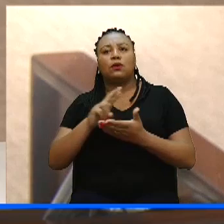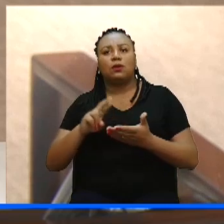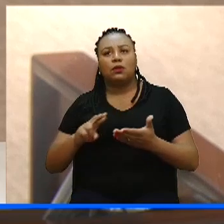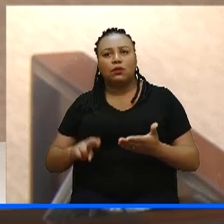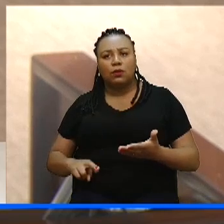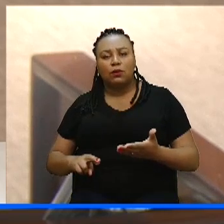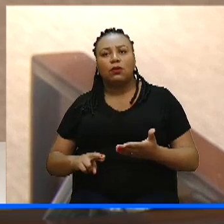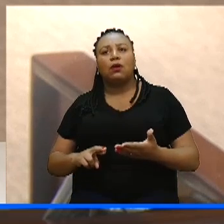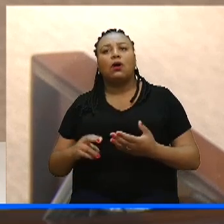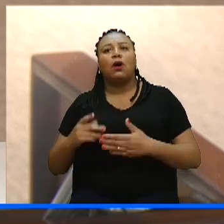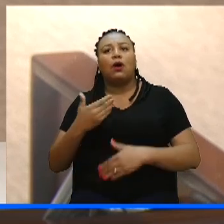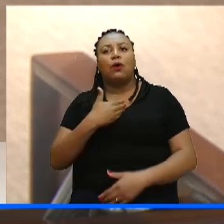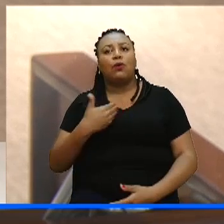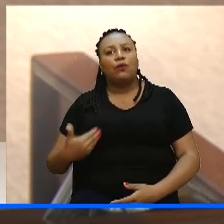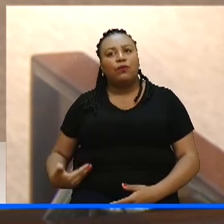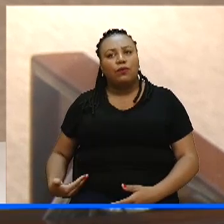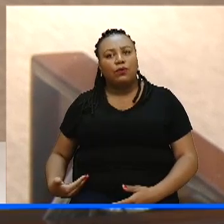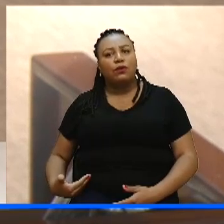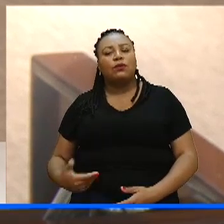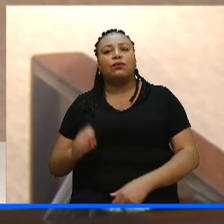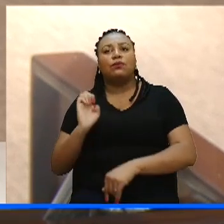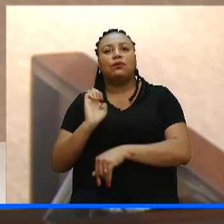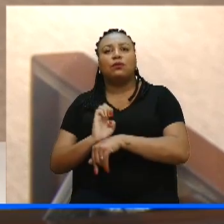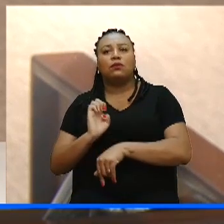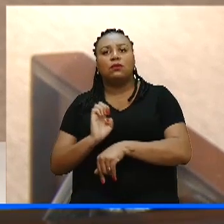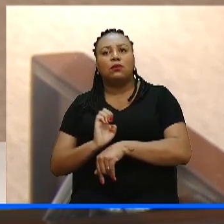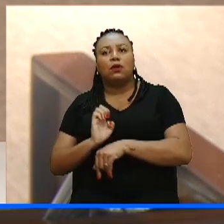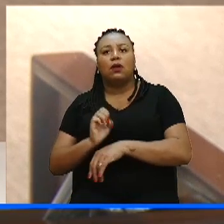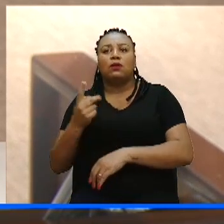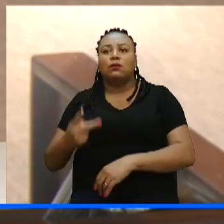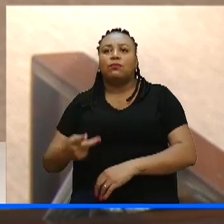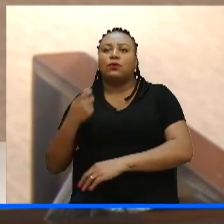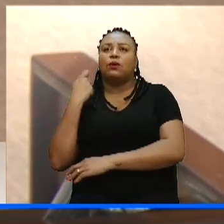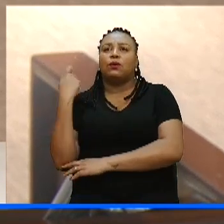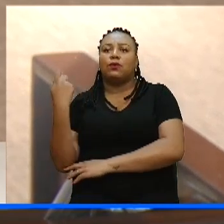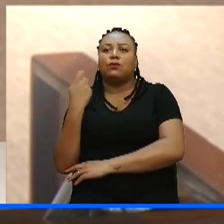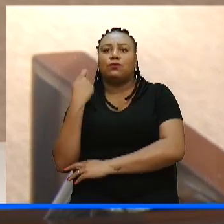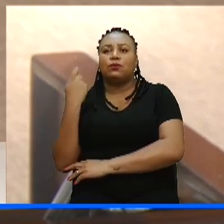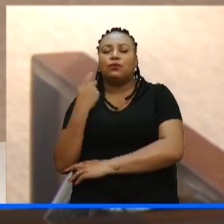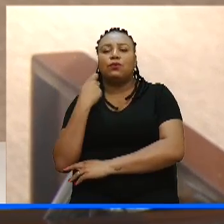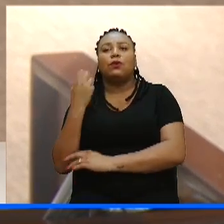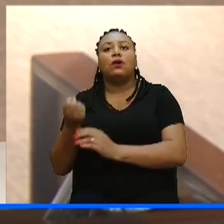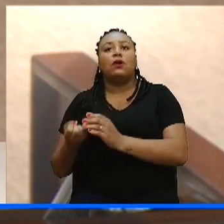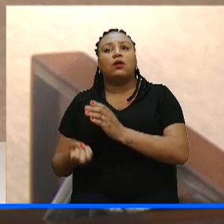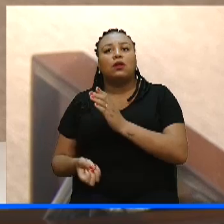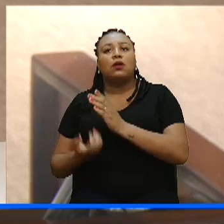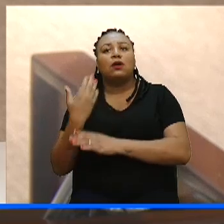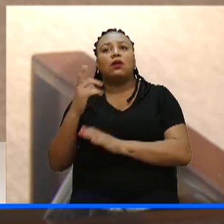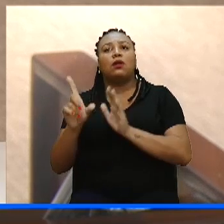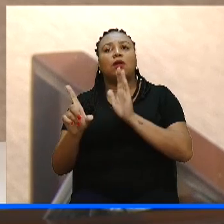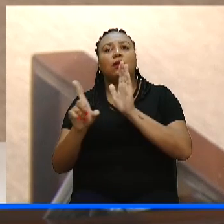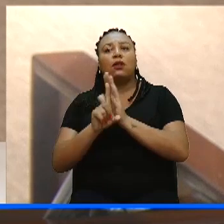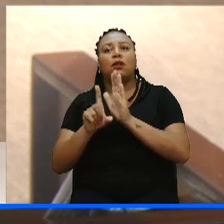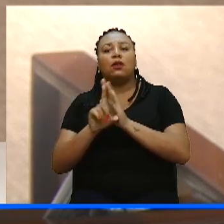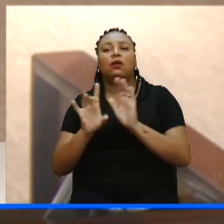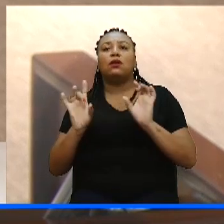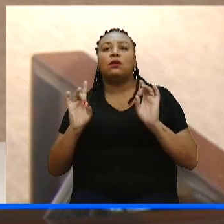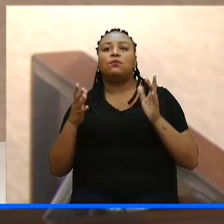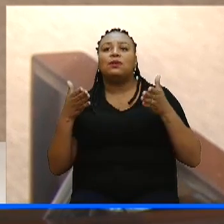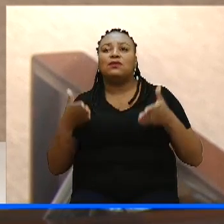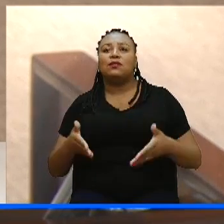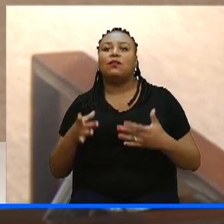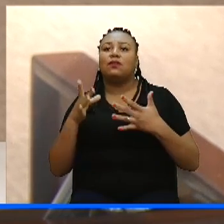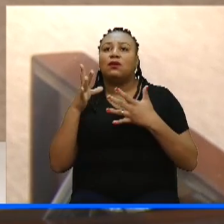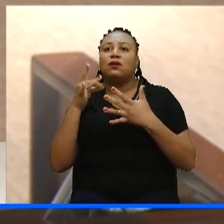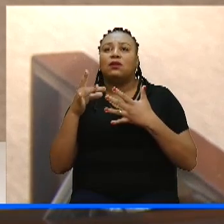ao governo estadual do rio grande do sul que criou legislação específica detalhando